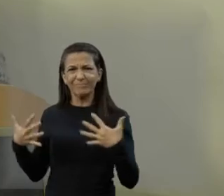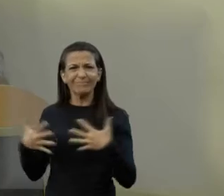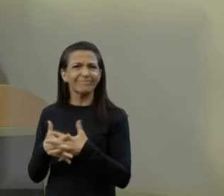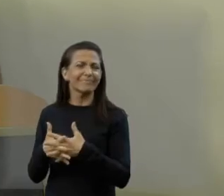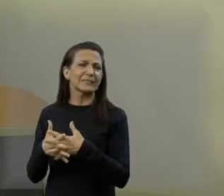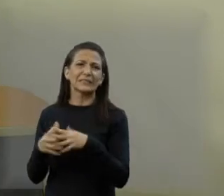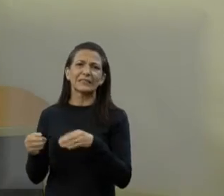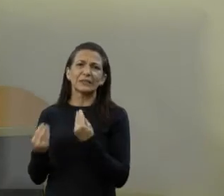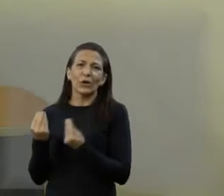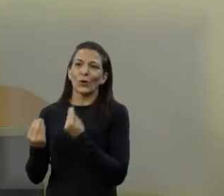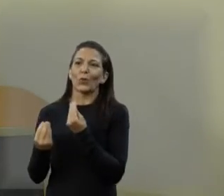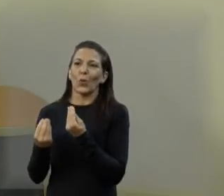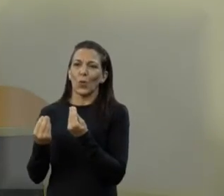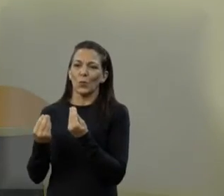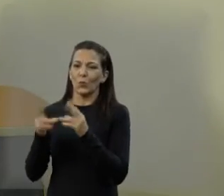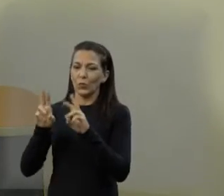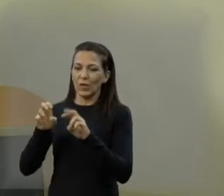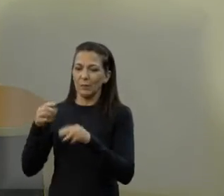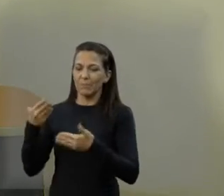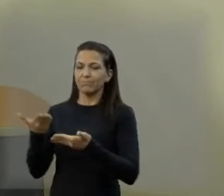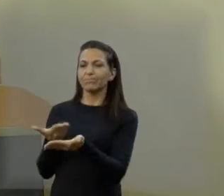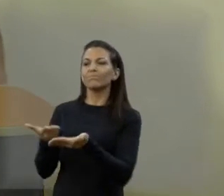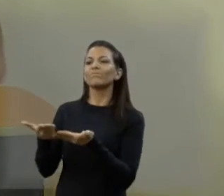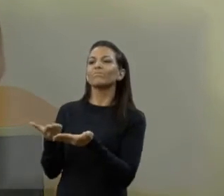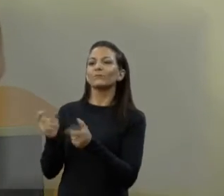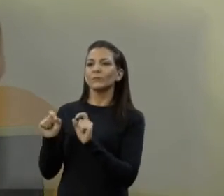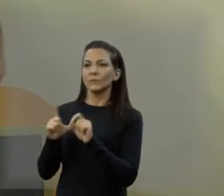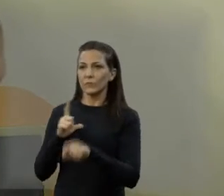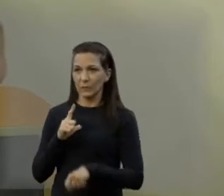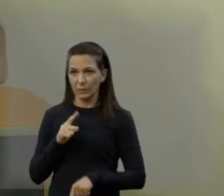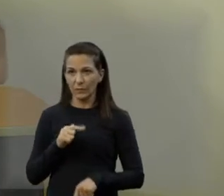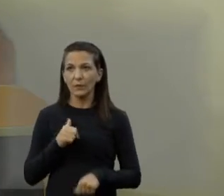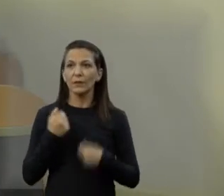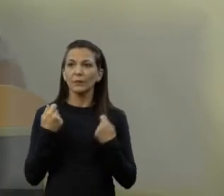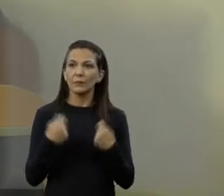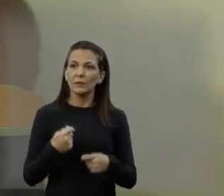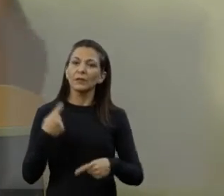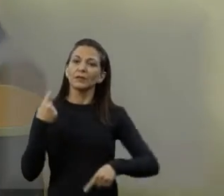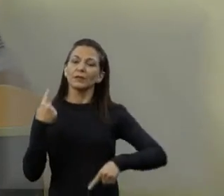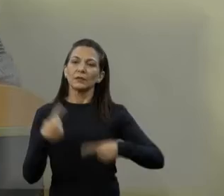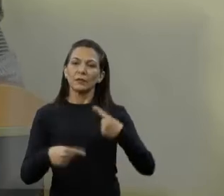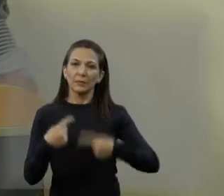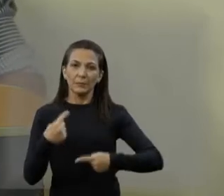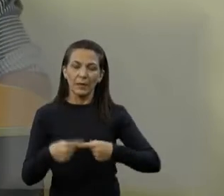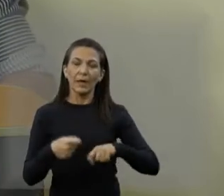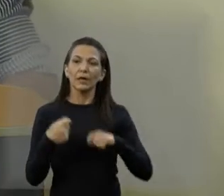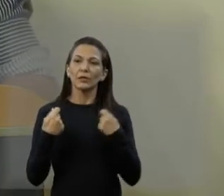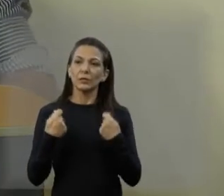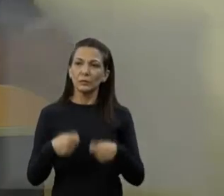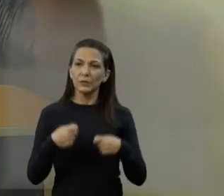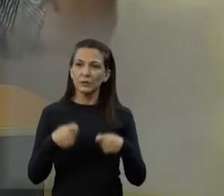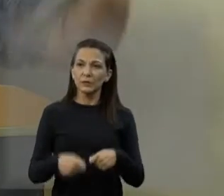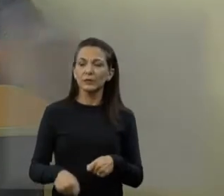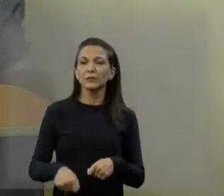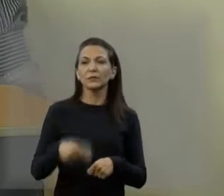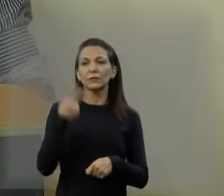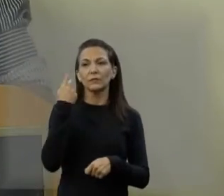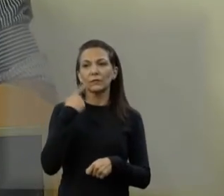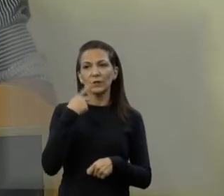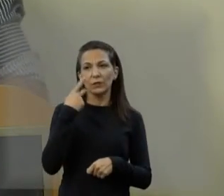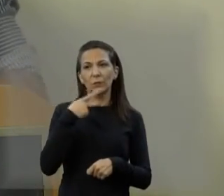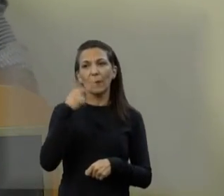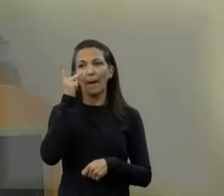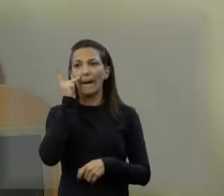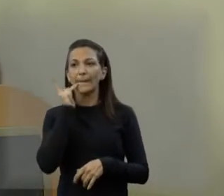complexo Eu queria colocar essa situação o primeiro eu acho que carece debate como foi colocado aqui pelo vereador Paulo Landim pelo